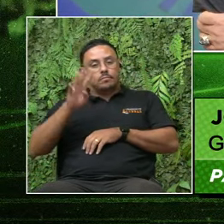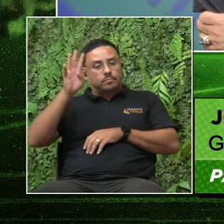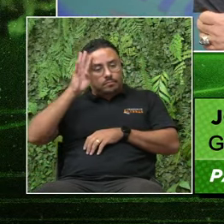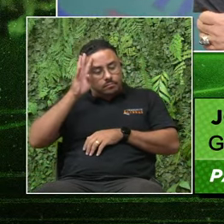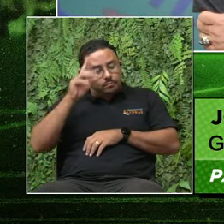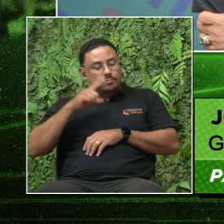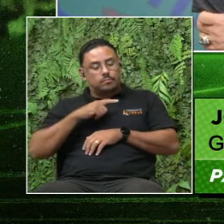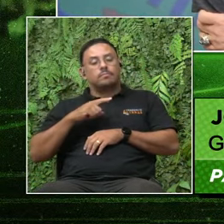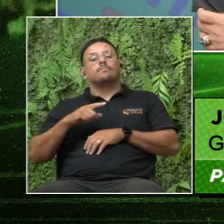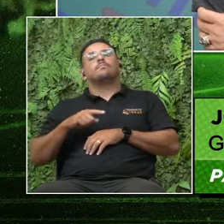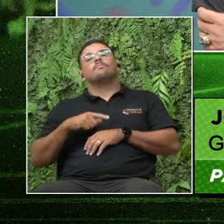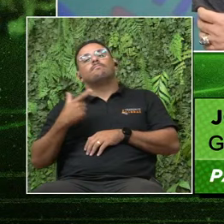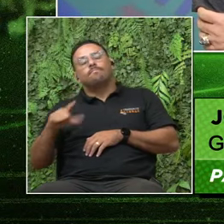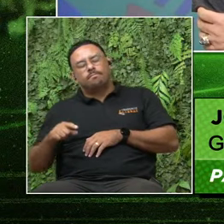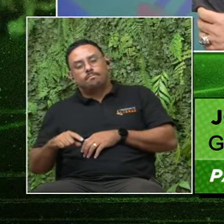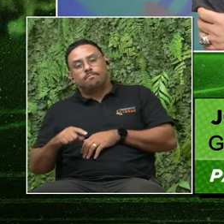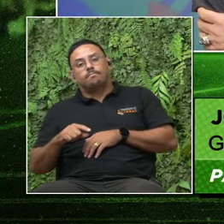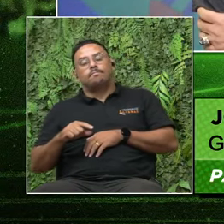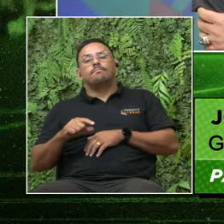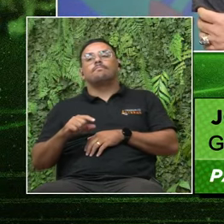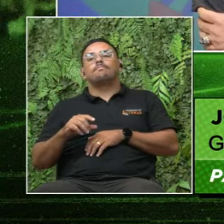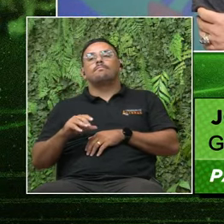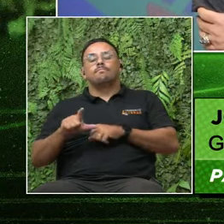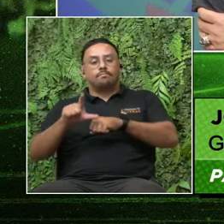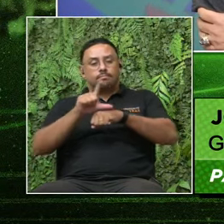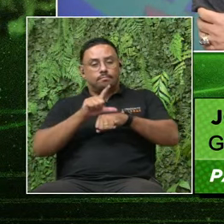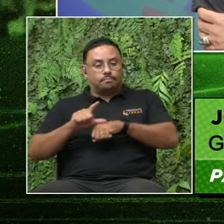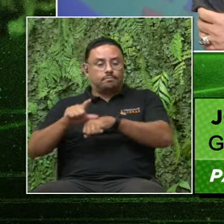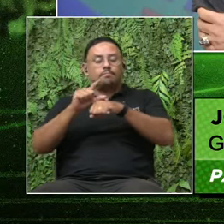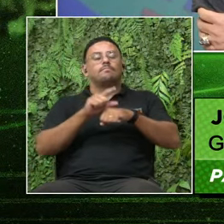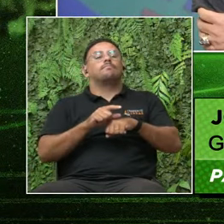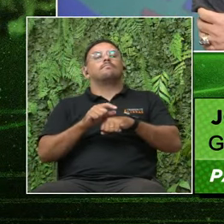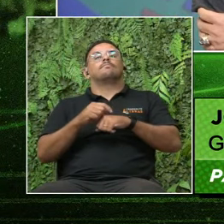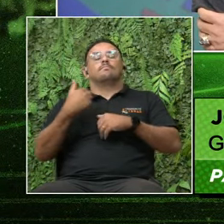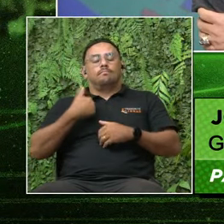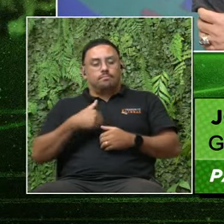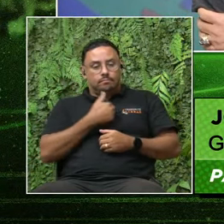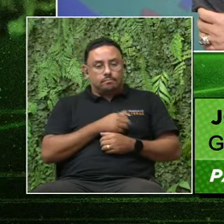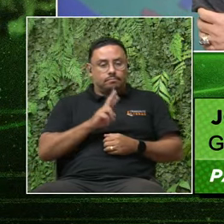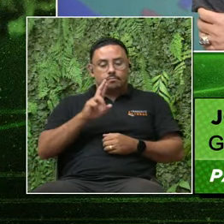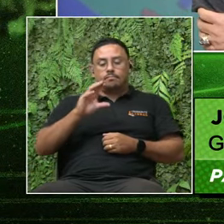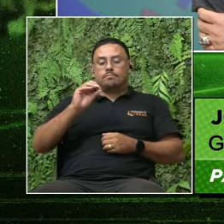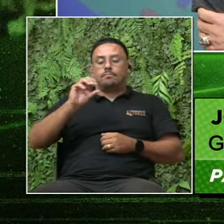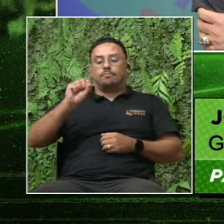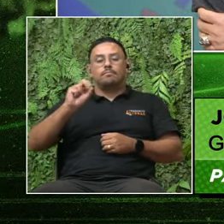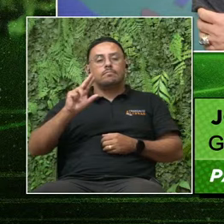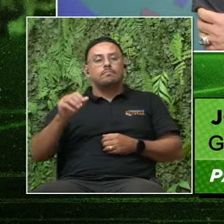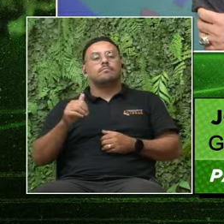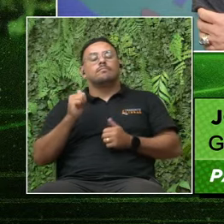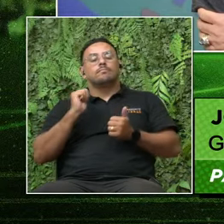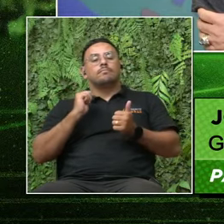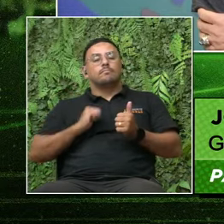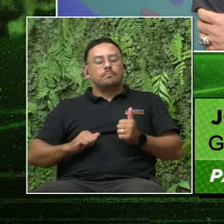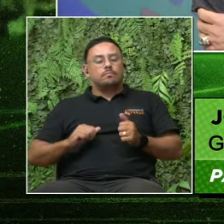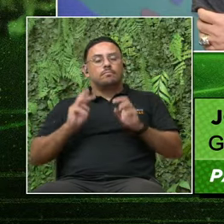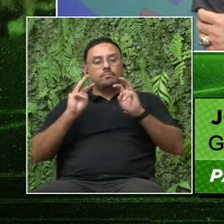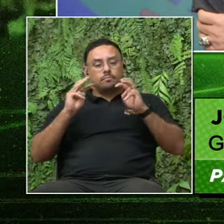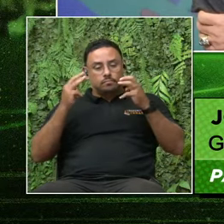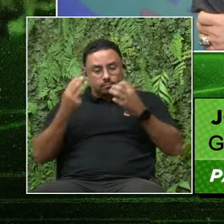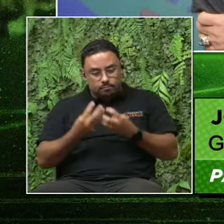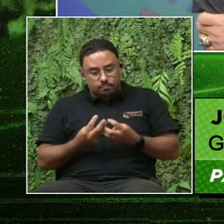tem nada mais nada menos que Copa Libertadores da América pro Atlético é o Rosário Central jogo na arena